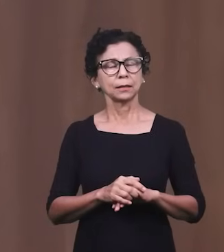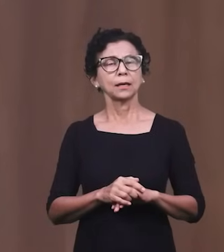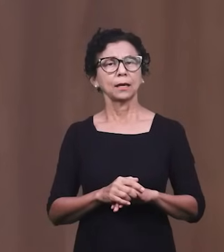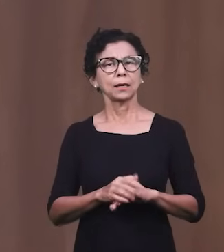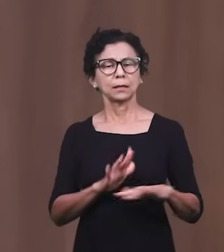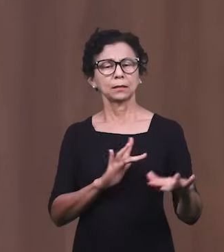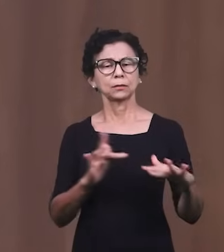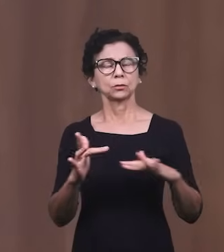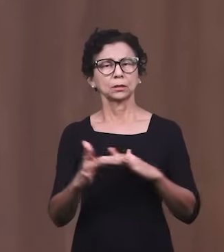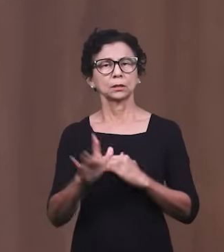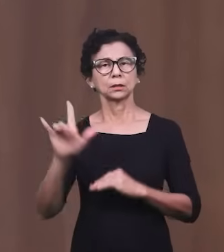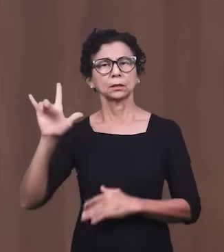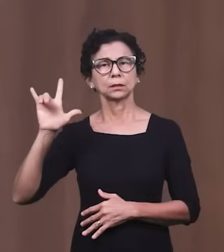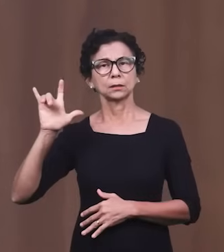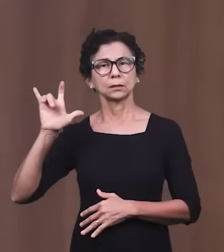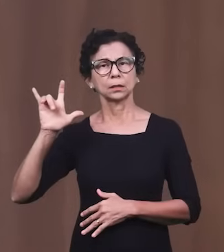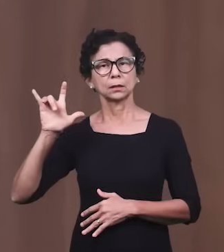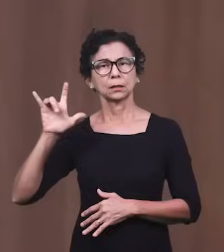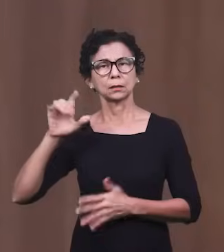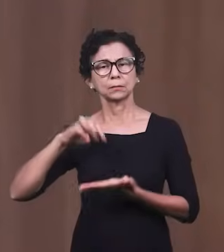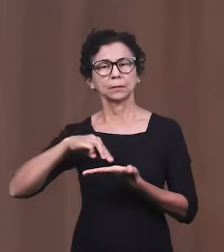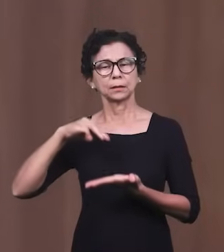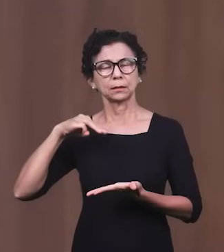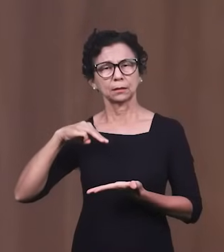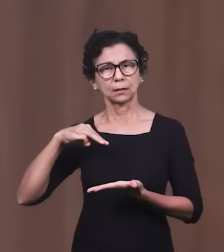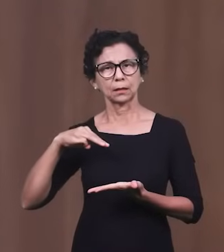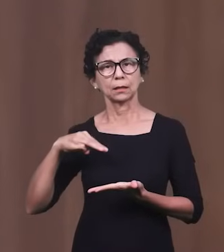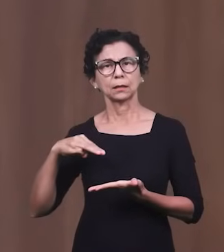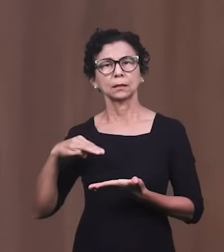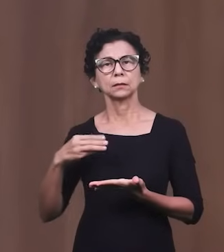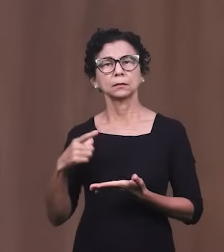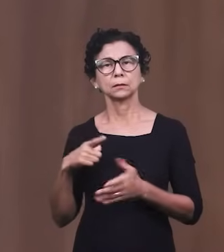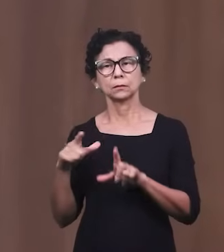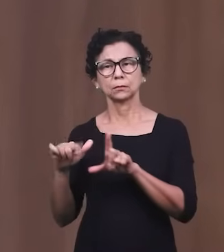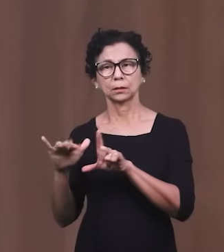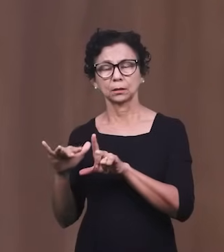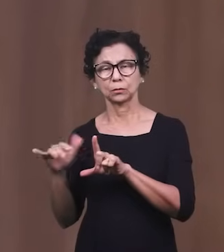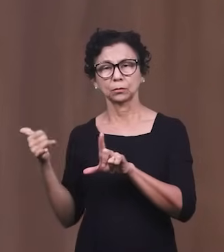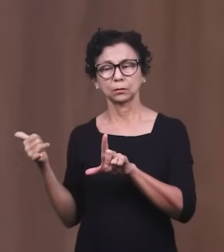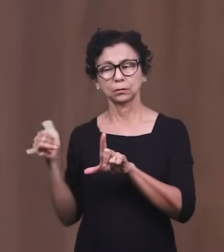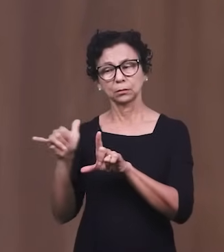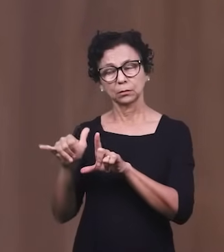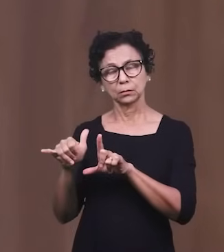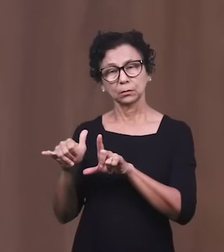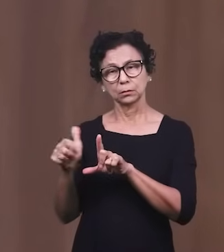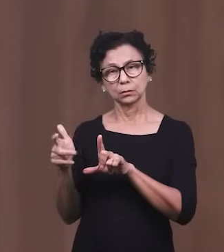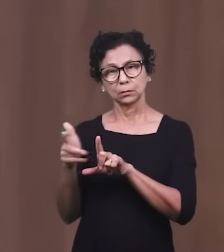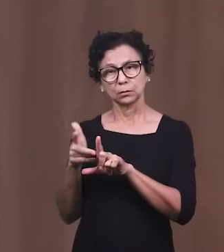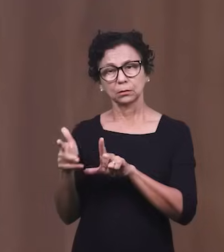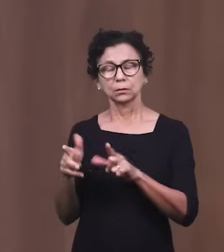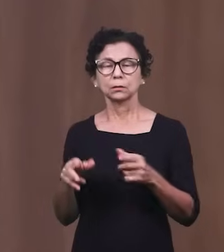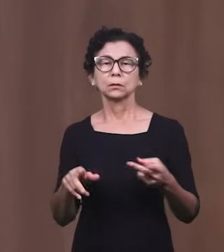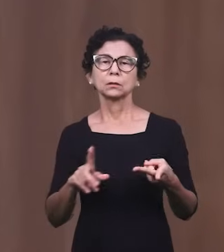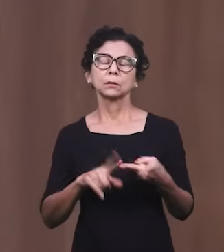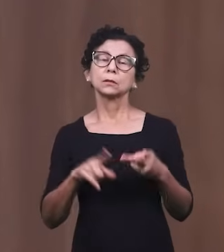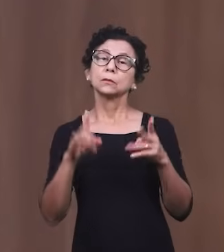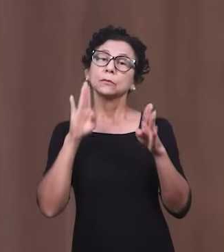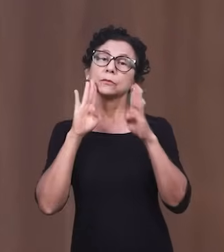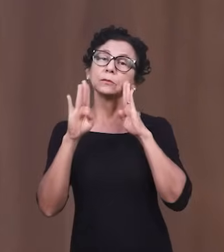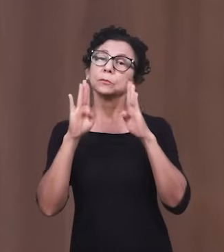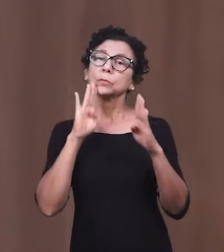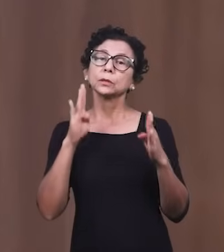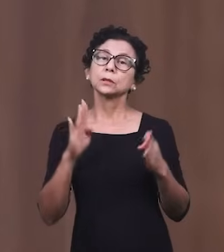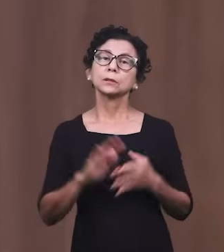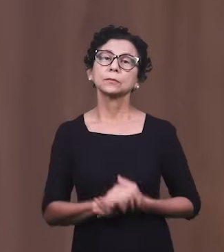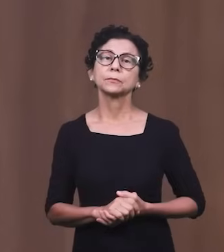Maranata nós temos o Instagram da igreja o QR Code que você pode aproximar a sua câmera também o Facebook e